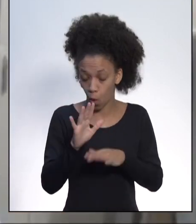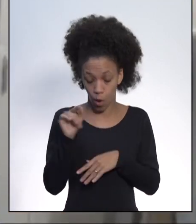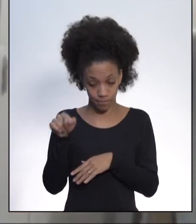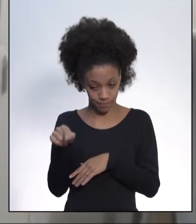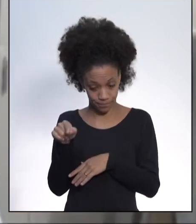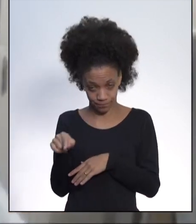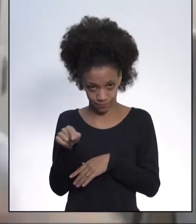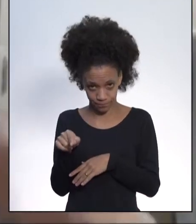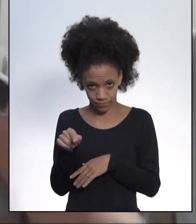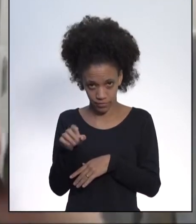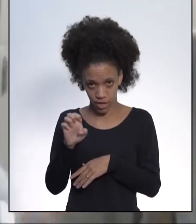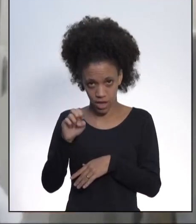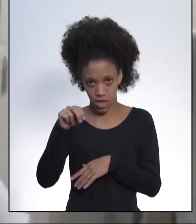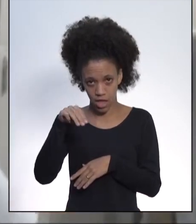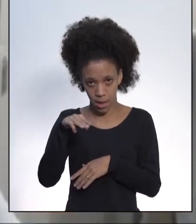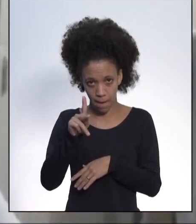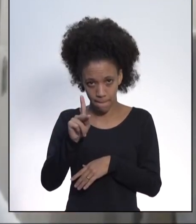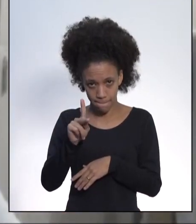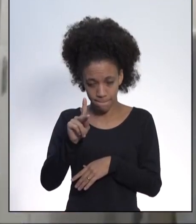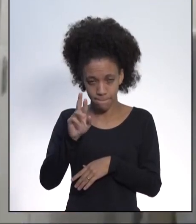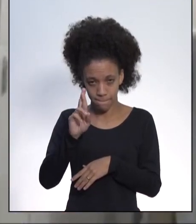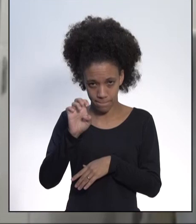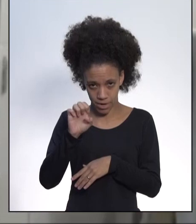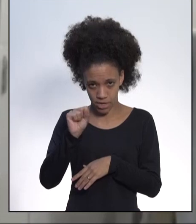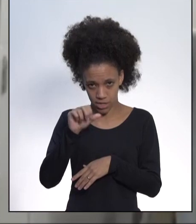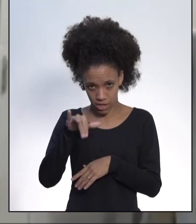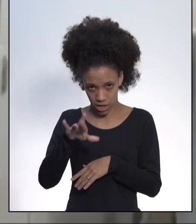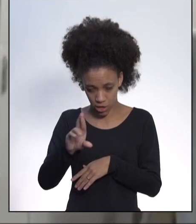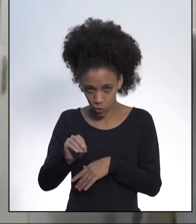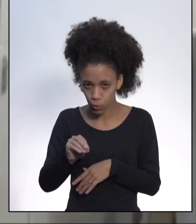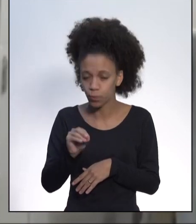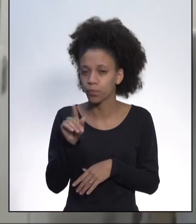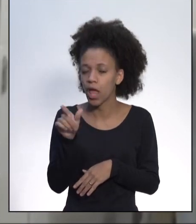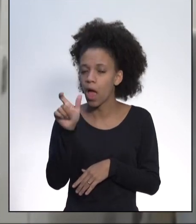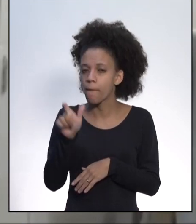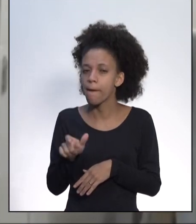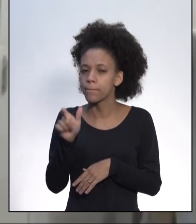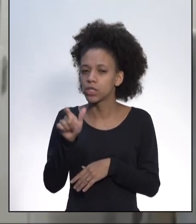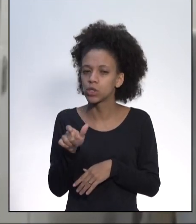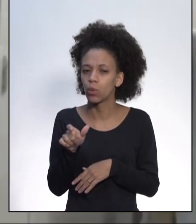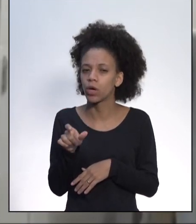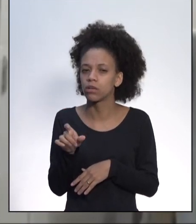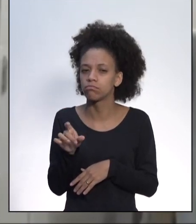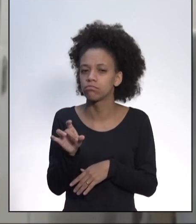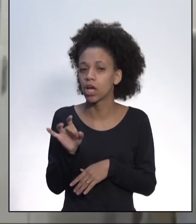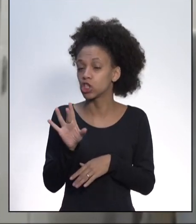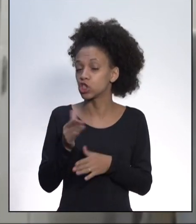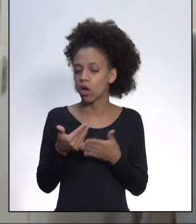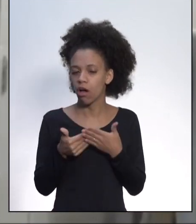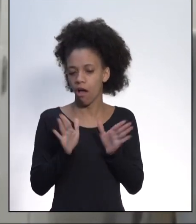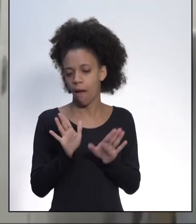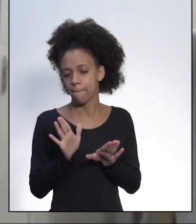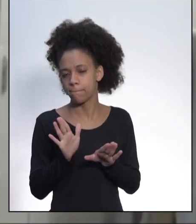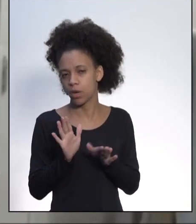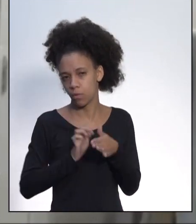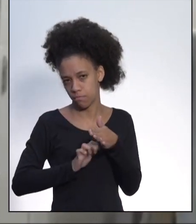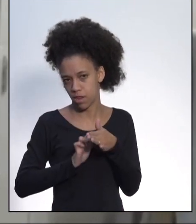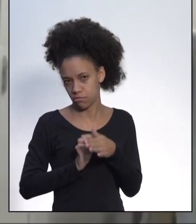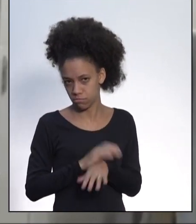Empresário, na minha opinião, empresário é aquela pessoa que simplesmente abre uma empresa,